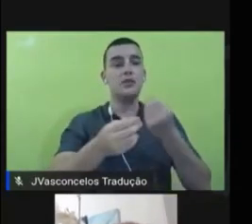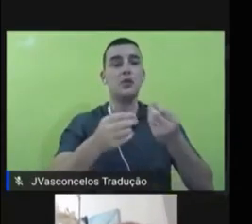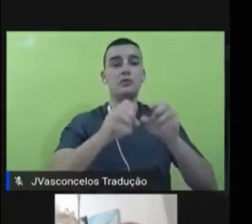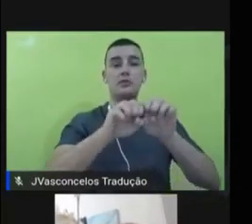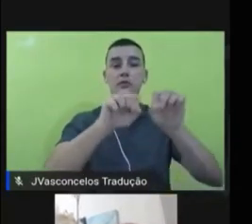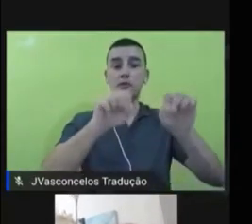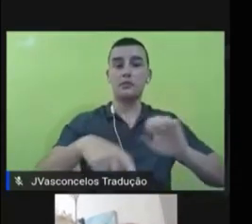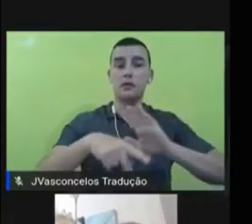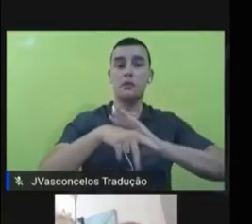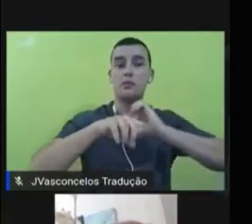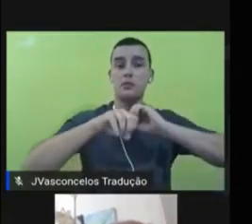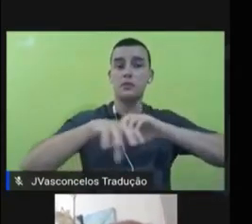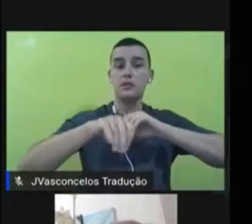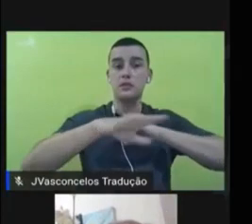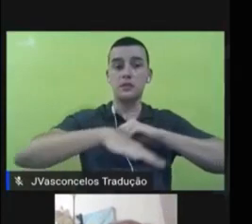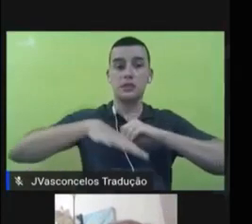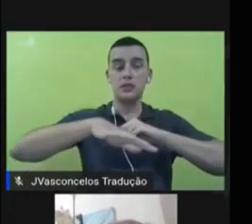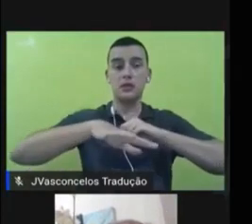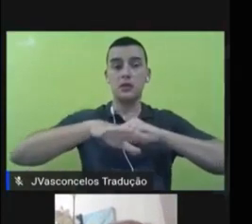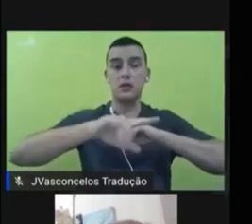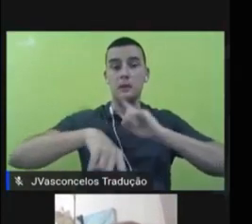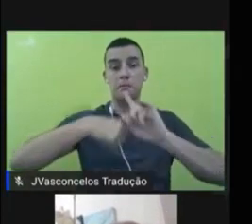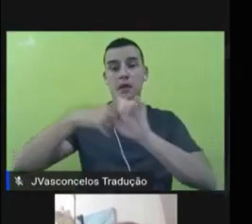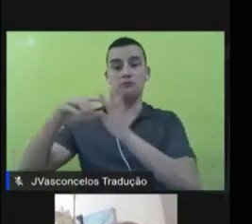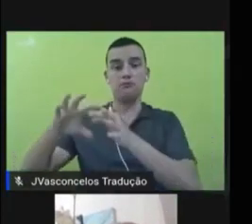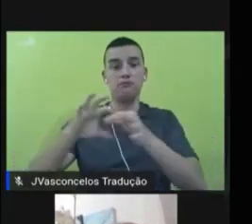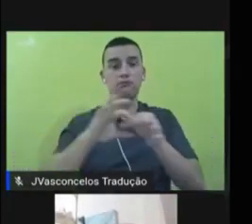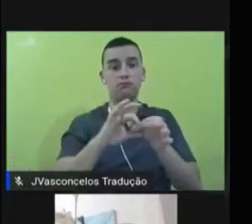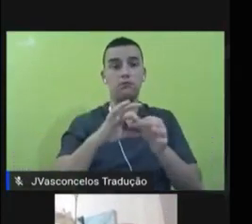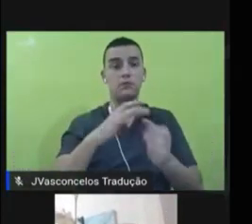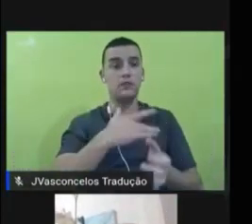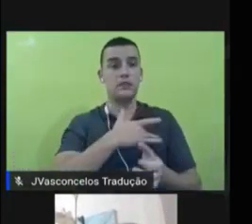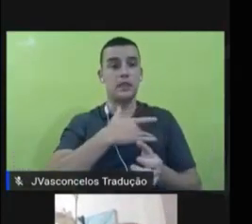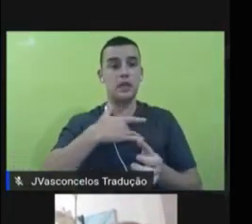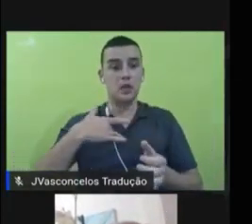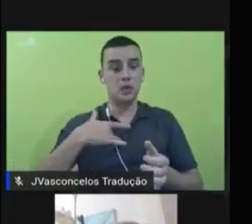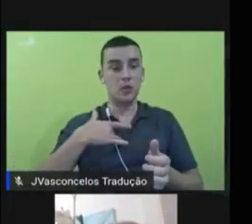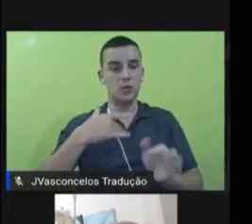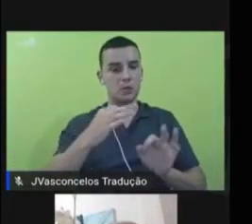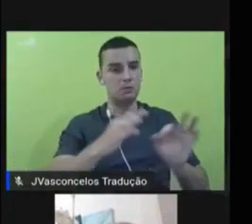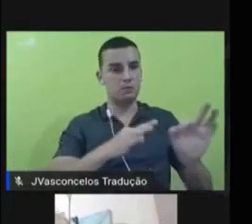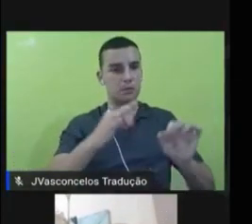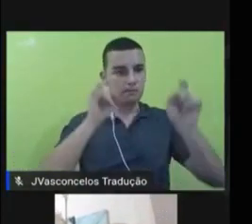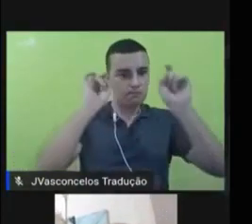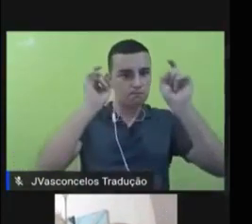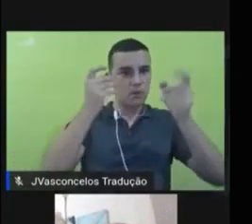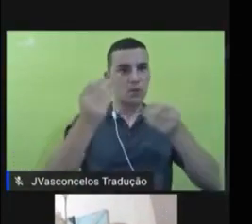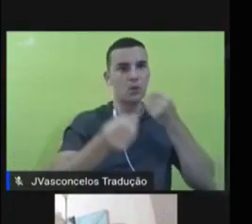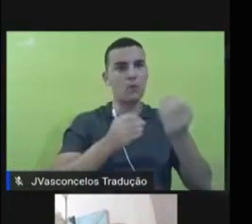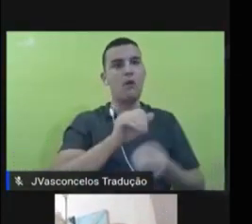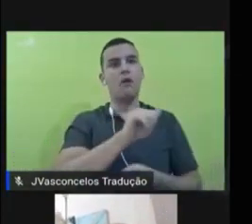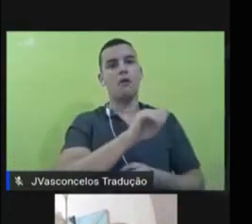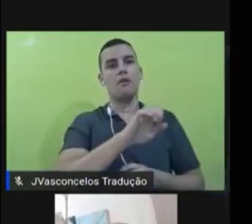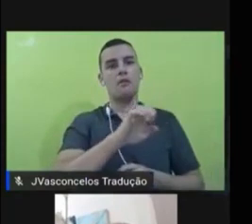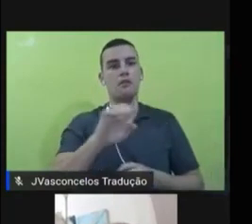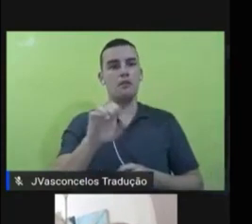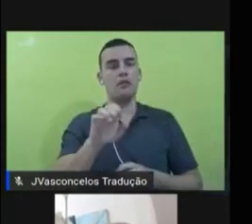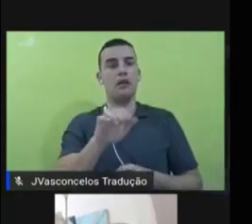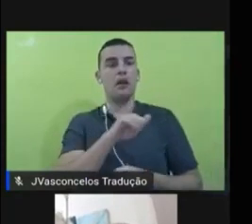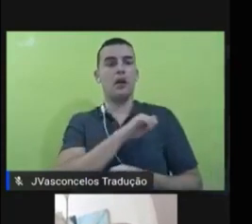ação integrada com os sistemas de saúde, organizarem um atendimento educacional especializado a